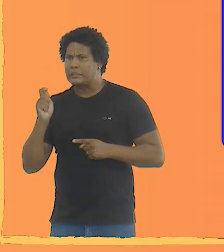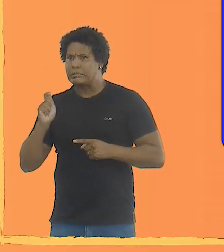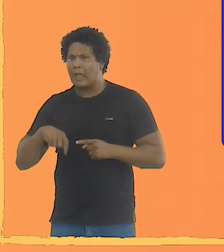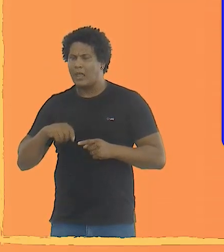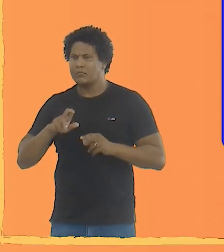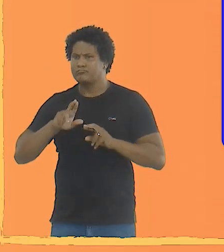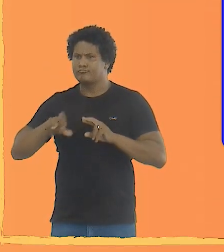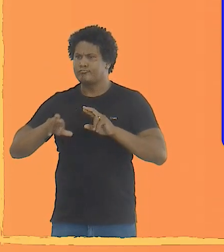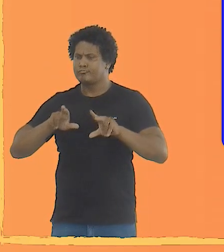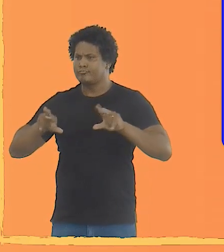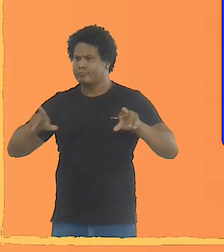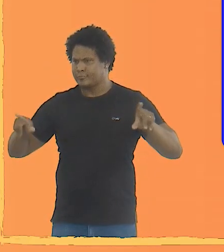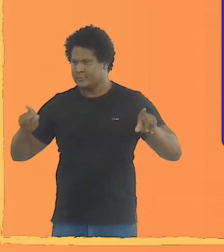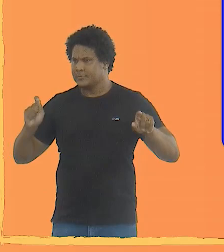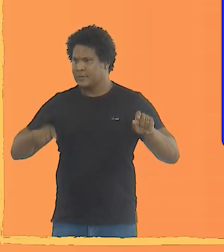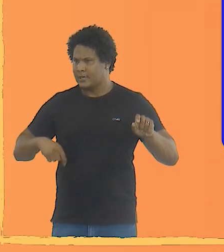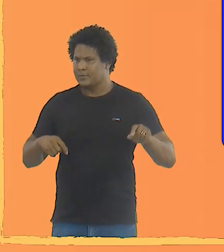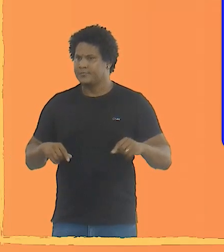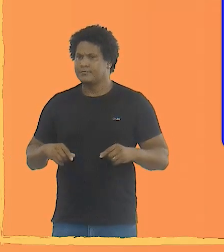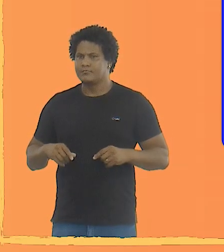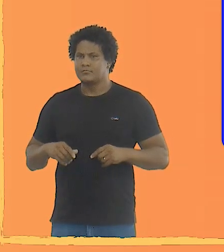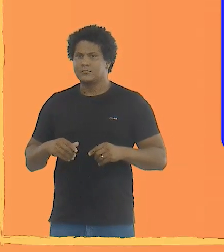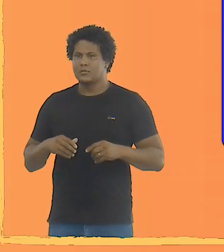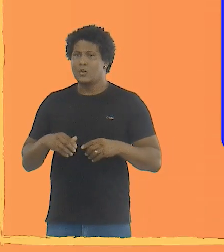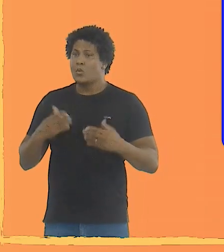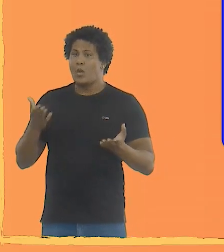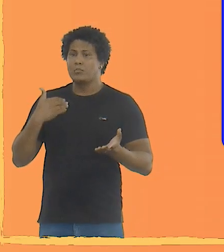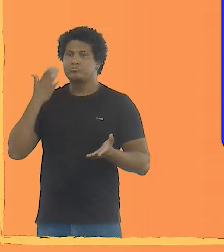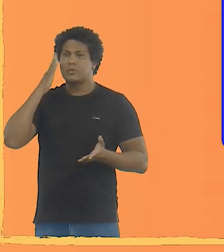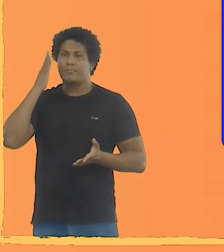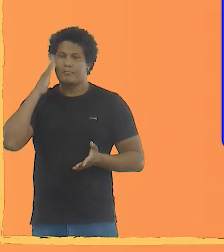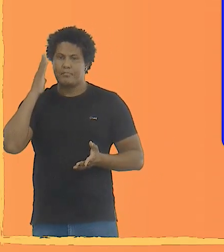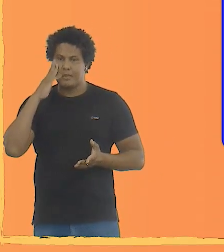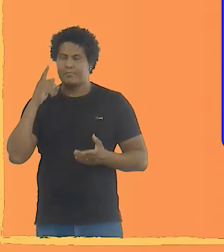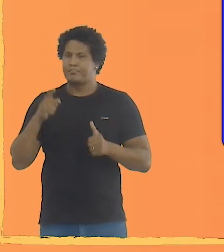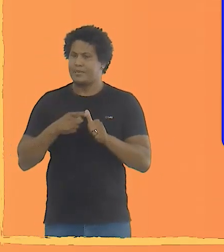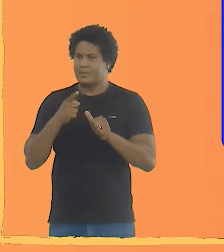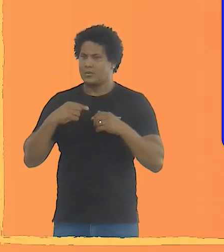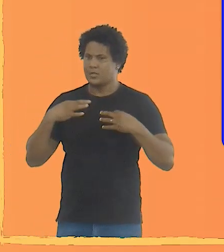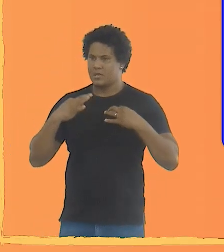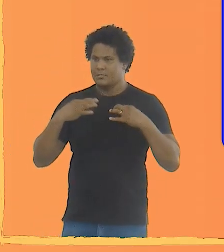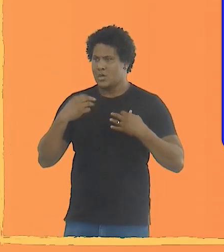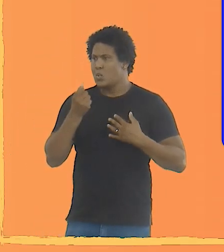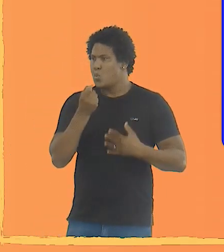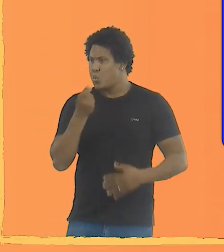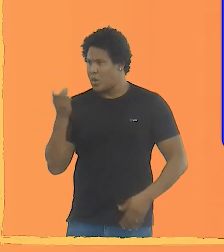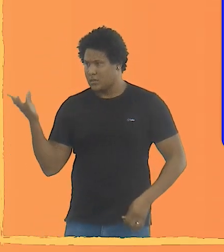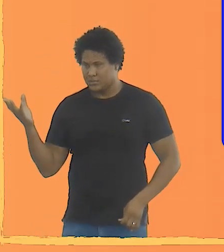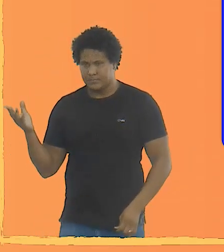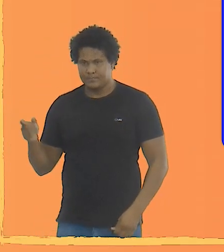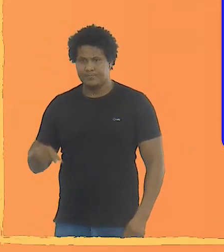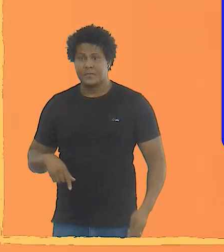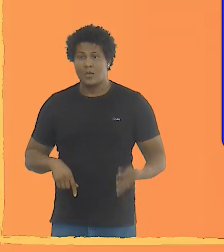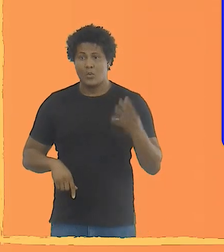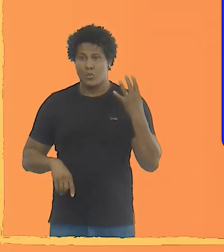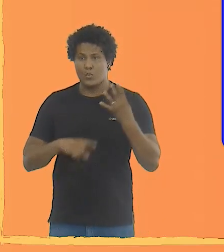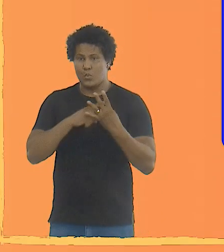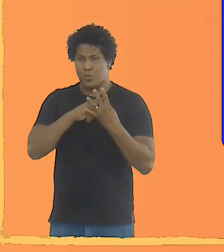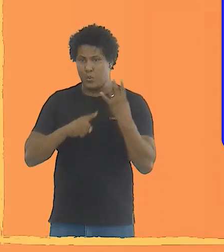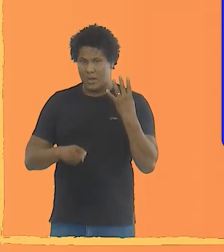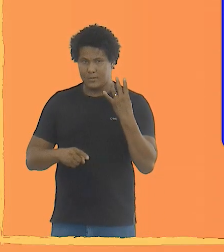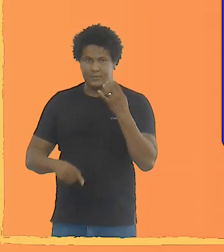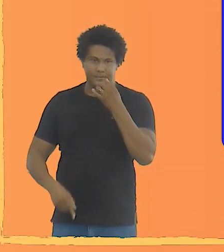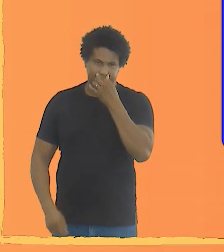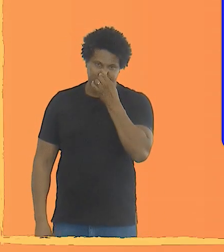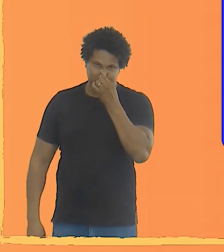primeiro? Qual é a quantidade de camisas que ele tem à disposição? Aqui na figura ele tem exatamente 4 camisas. E depois eu vou